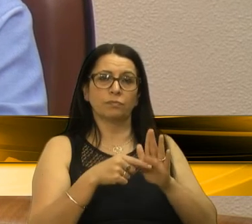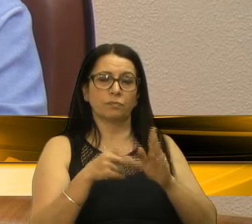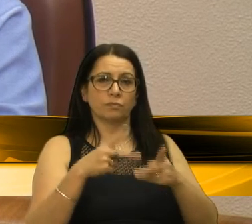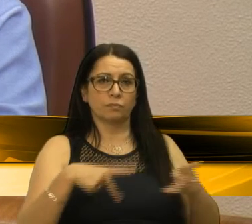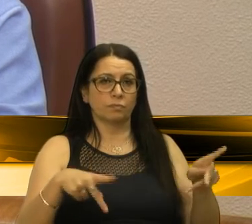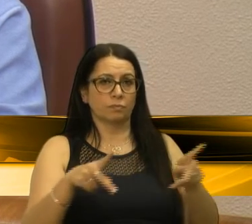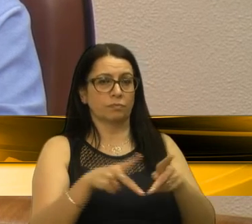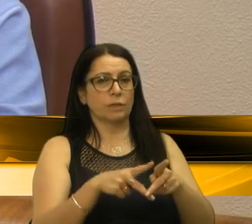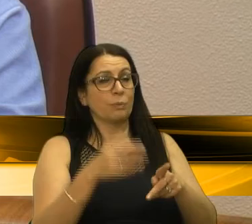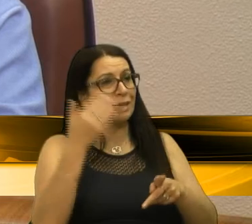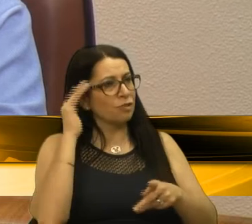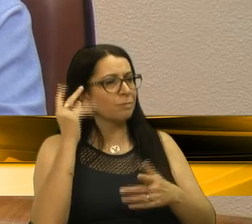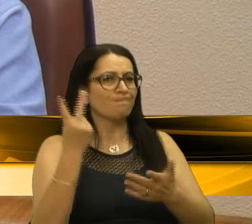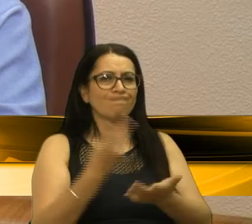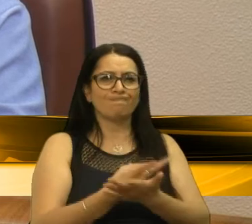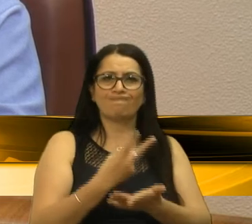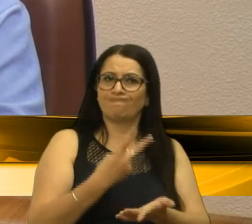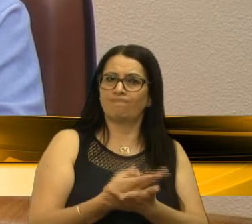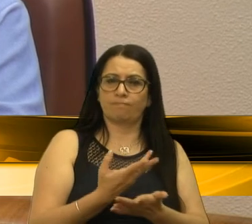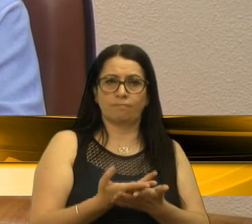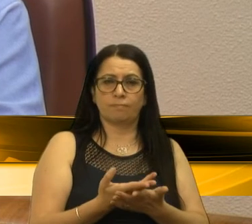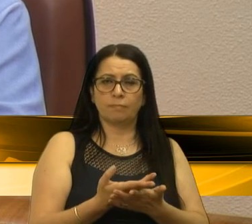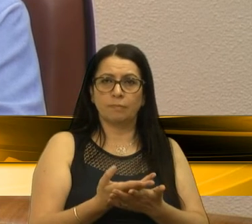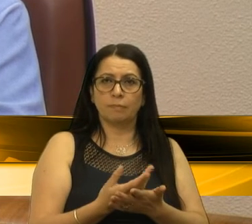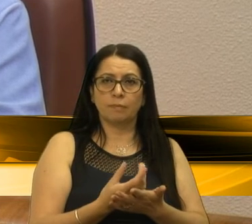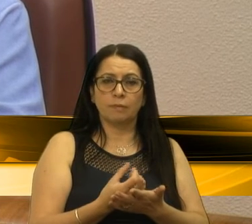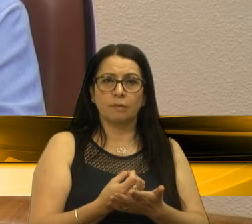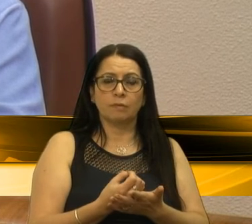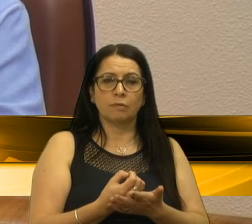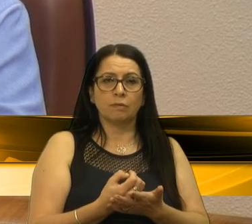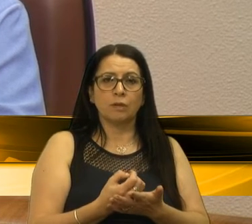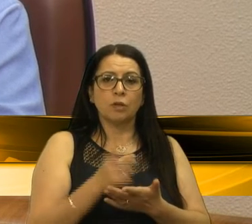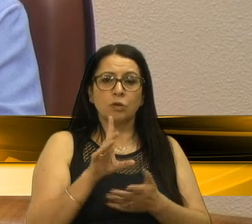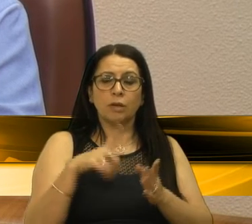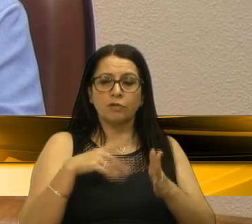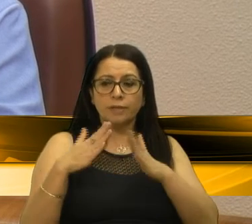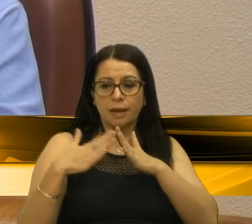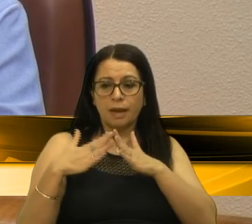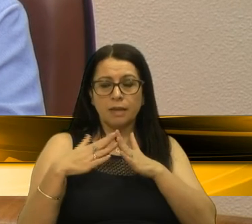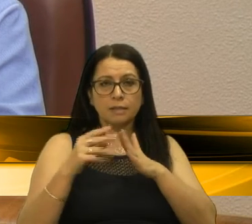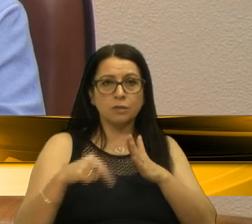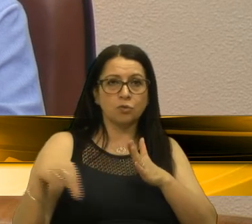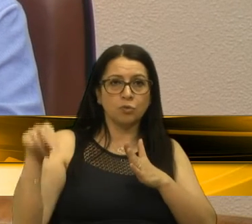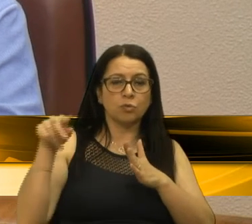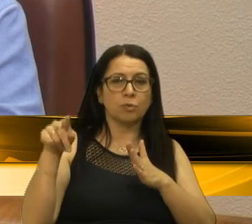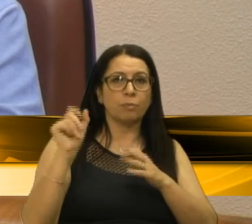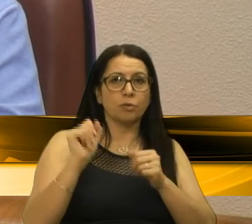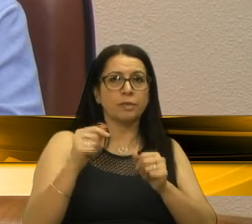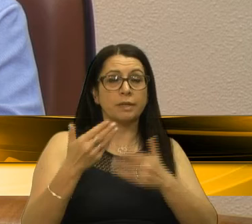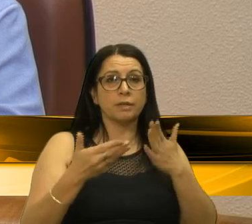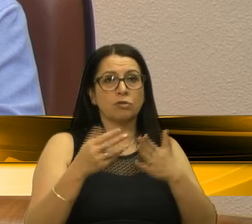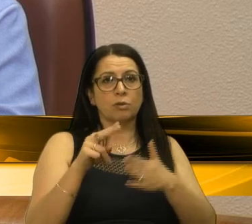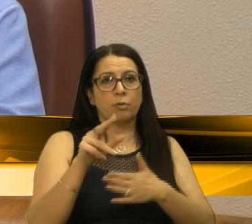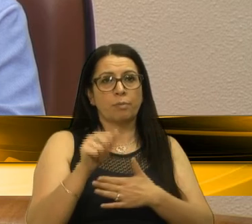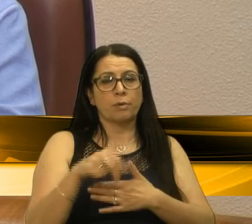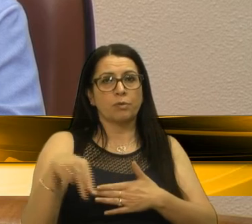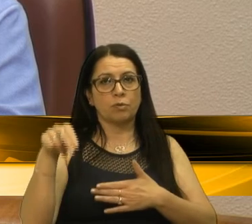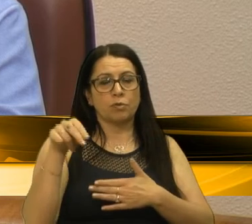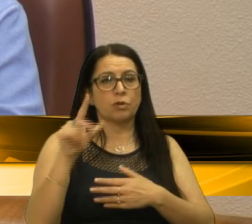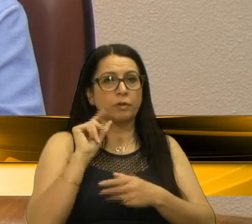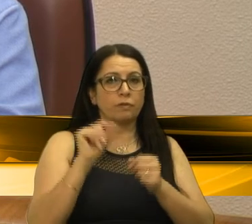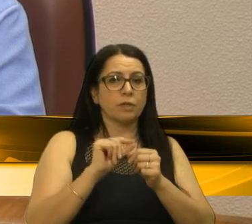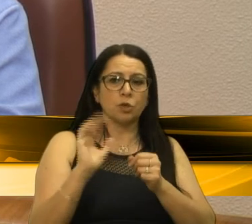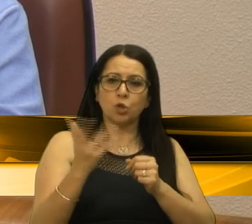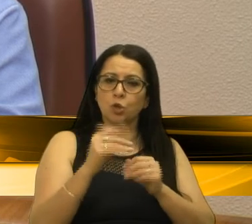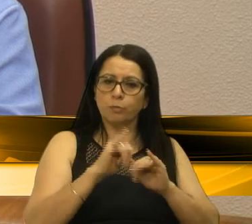vezes, um entendimento errado de que só quem morasse na Zona Norte de Caxias do Sul poderia ser atendido na UPA Zona Norte. Nós tivemos que fazer toda